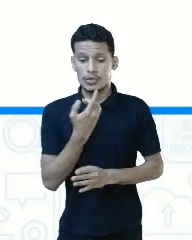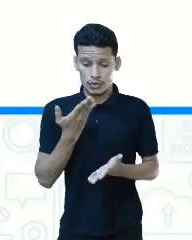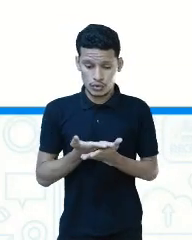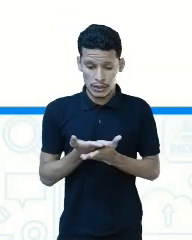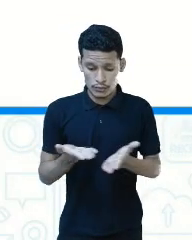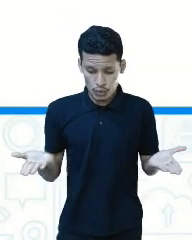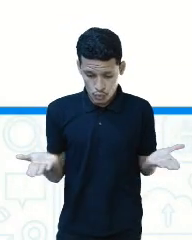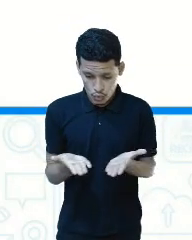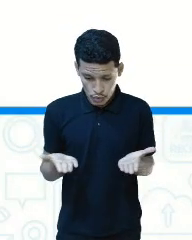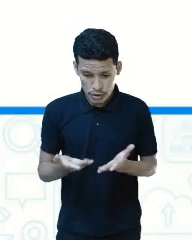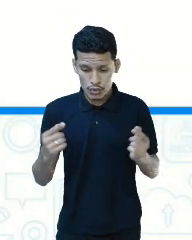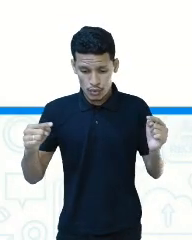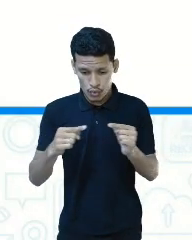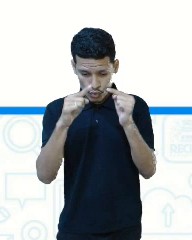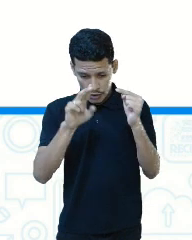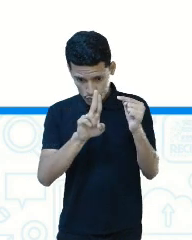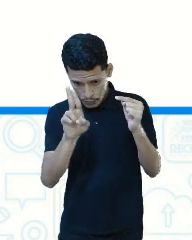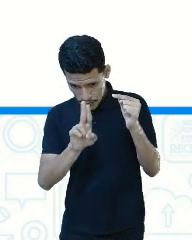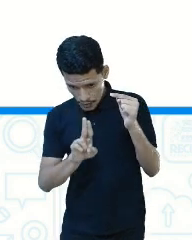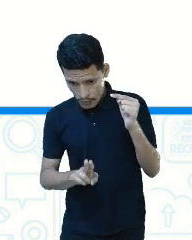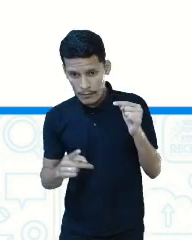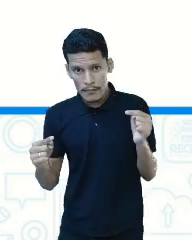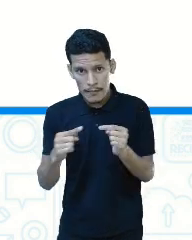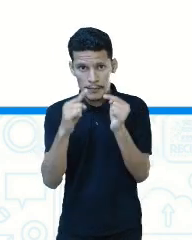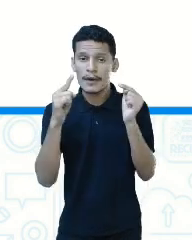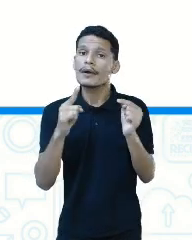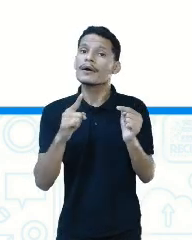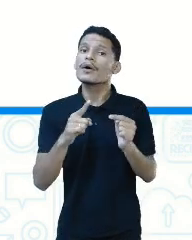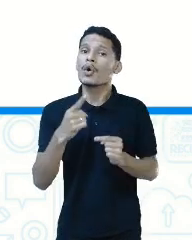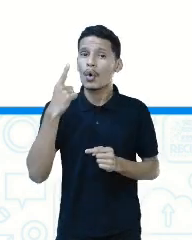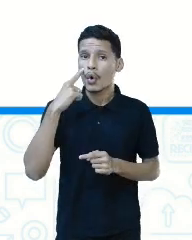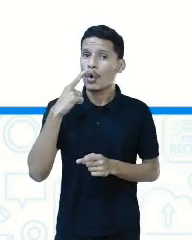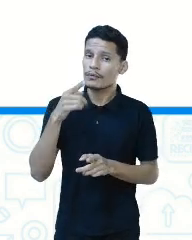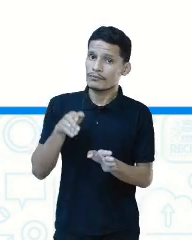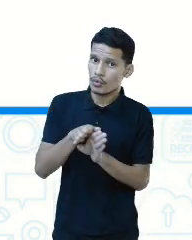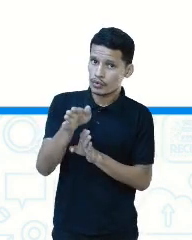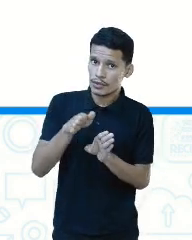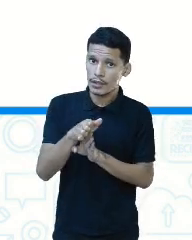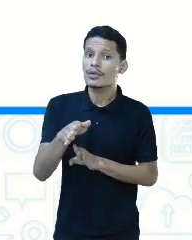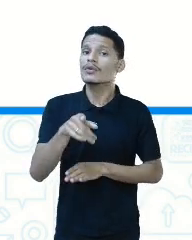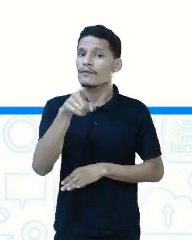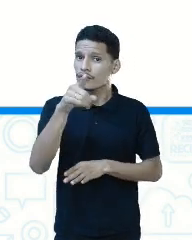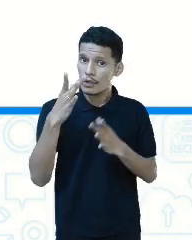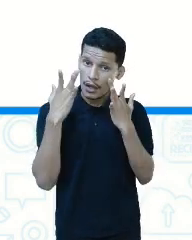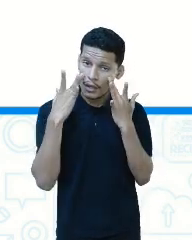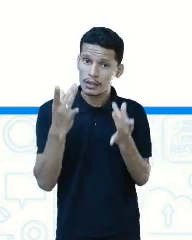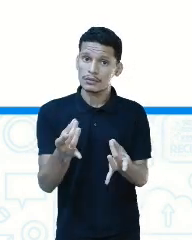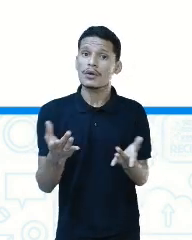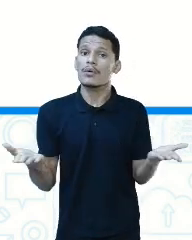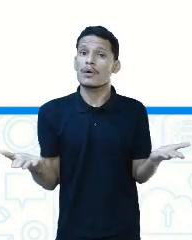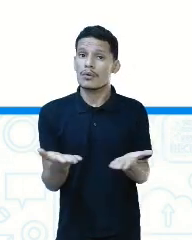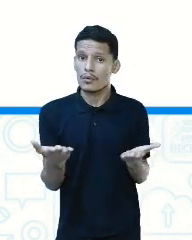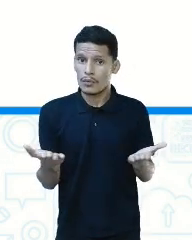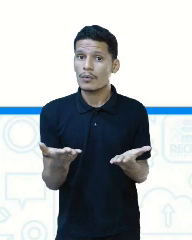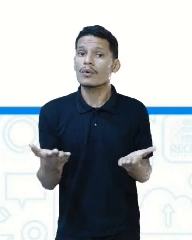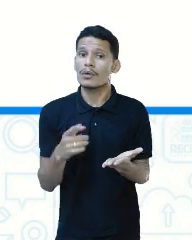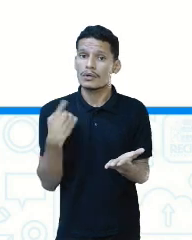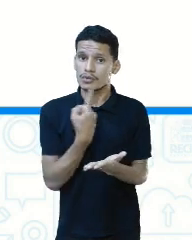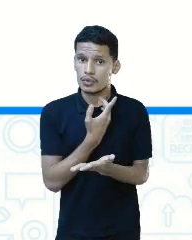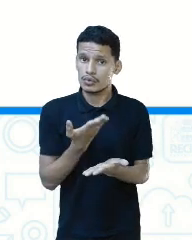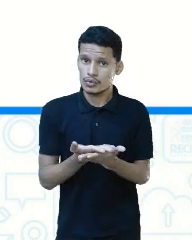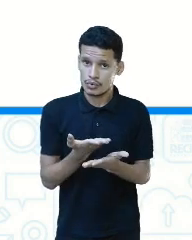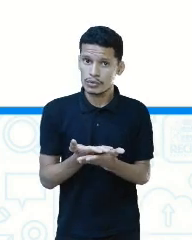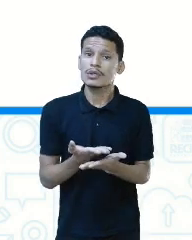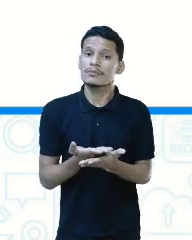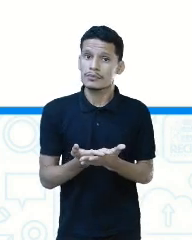concordância nominal, certo? Então, aí fica um conselho para a gente. Fiquem bem ligadinhos no assunto que aprendemos em nossa